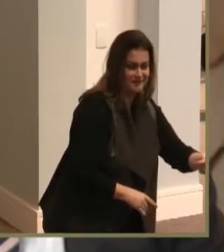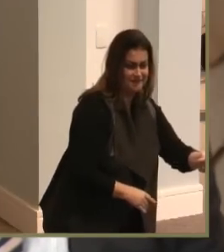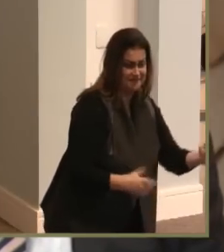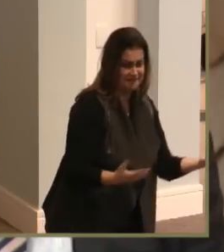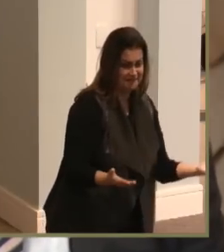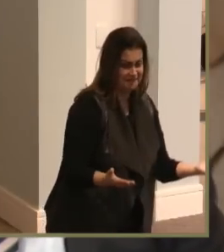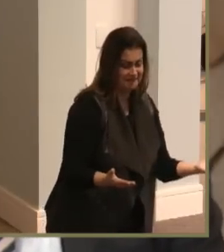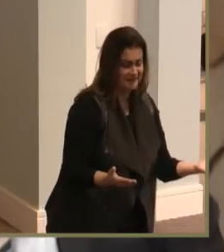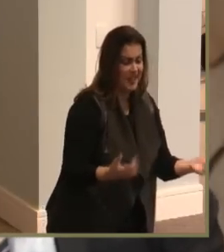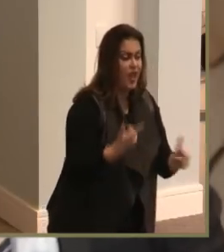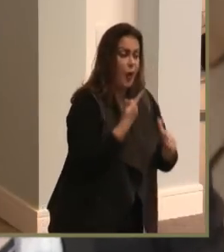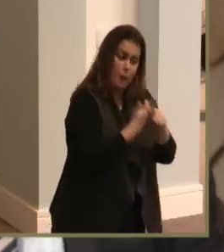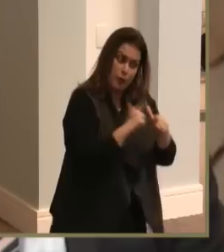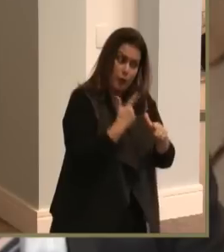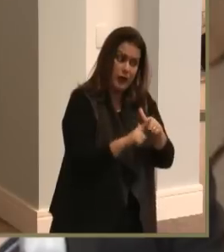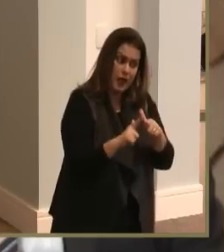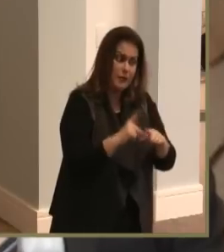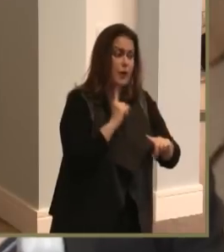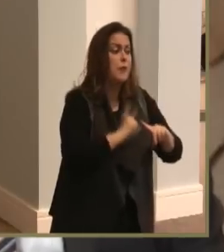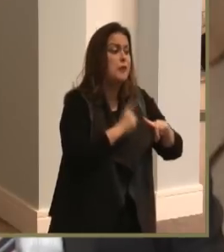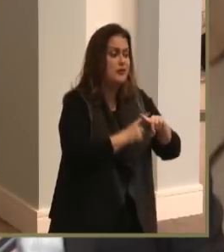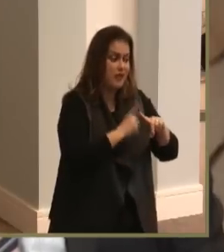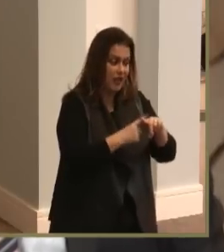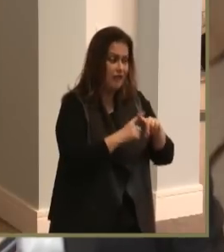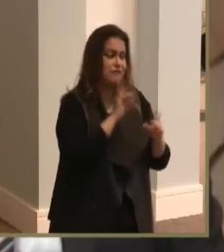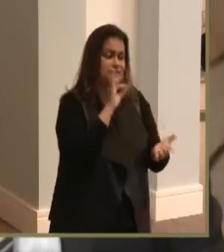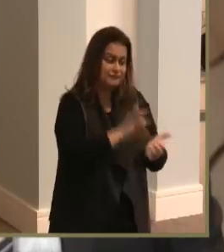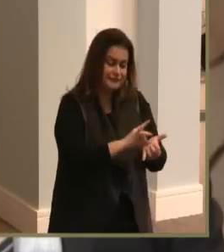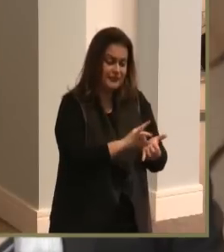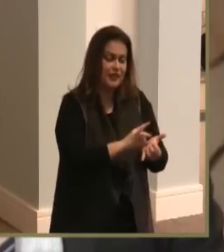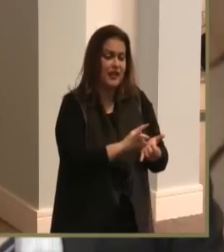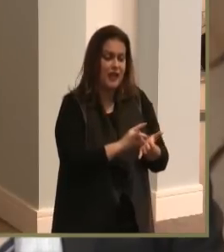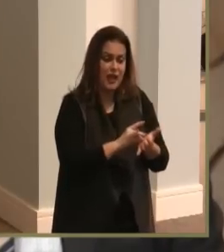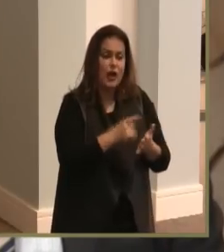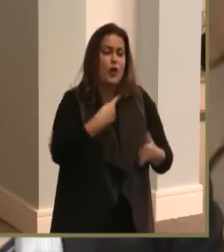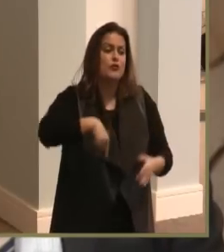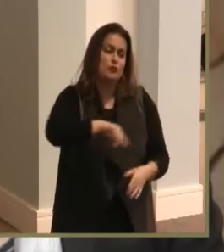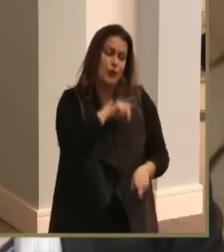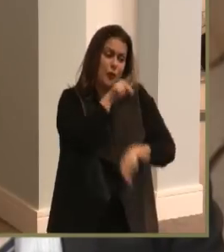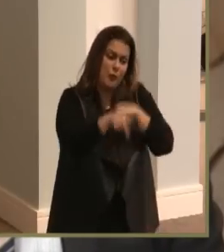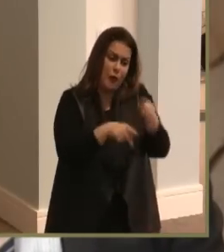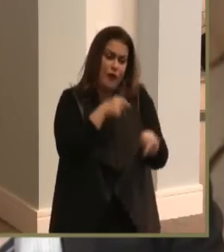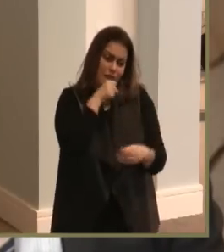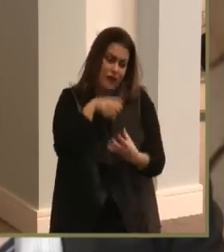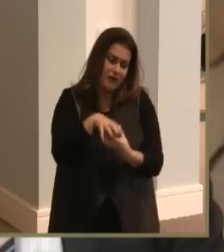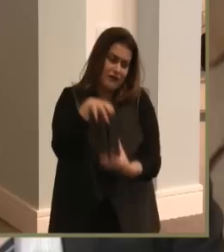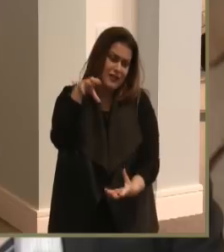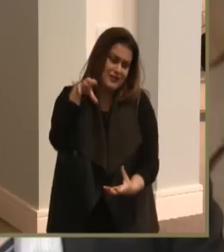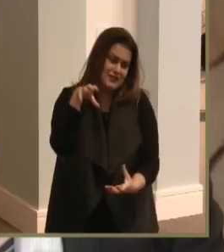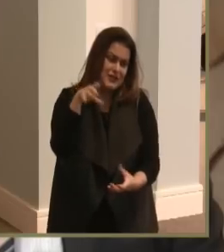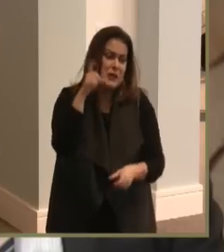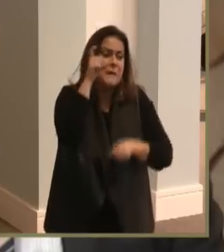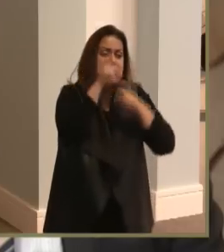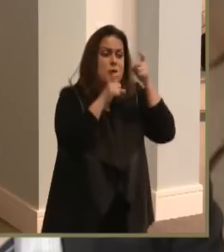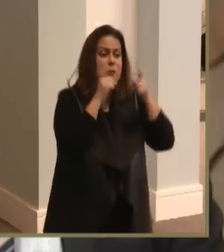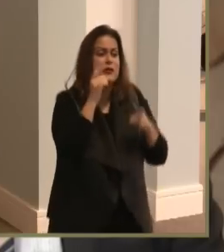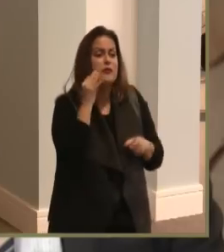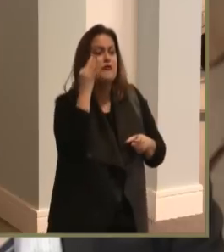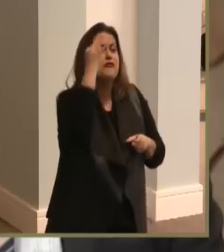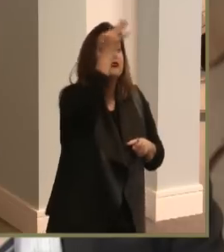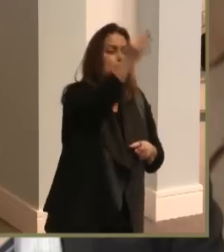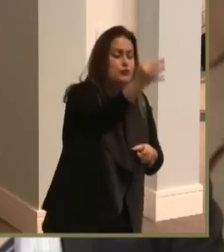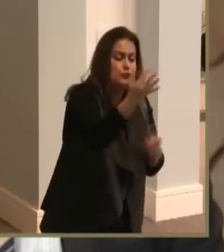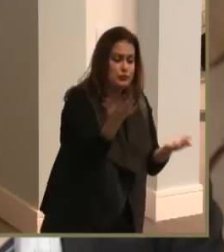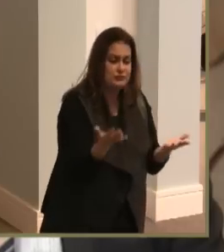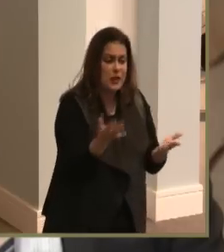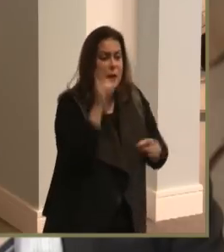problema e é uma dificuldade, porque, de fato, a nossa população ela vai envelhecendo. E isso gera uma preocupação para com o Evangelho